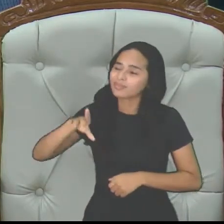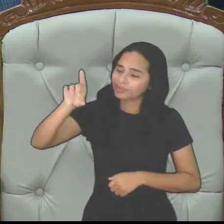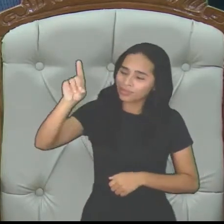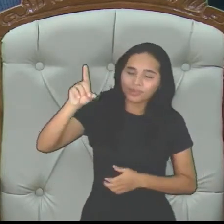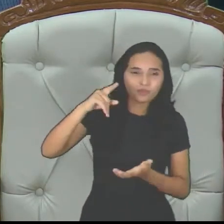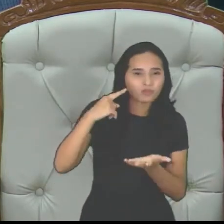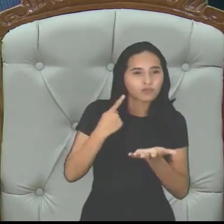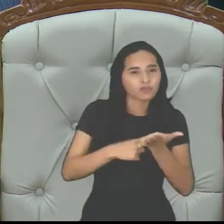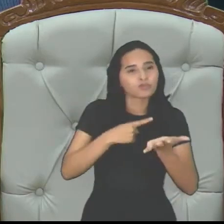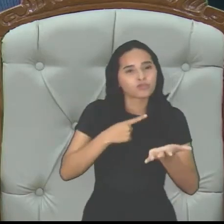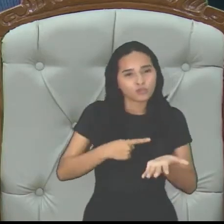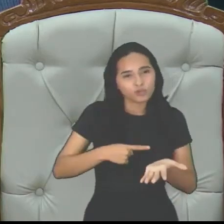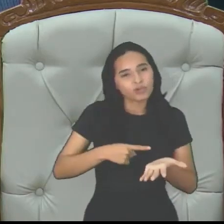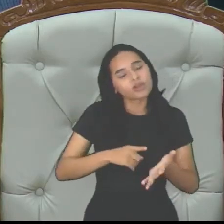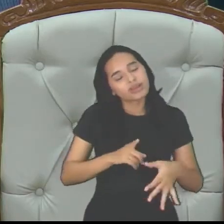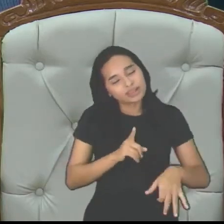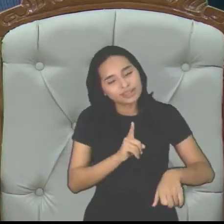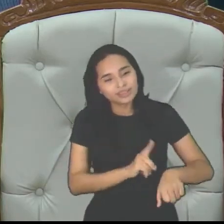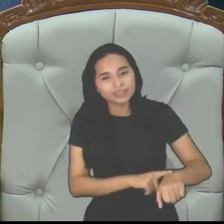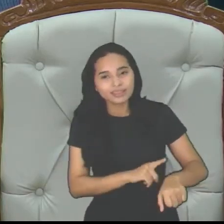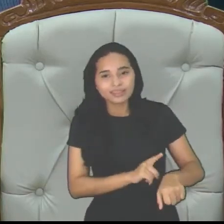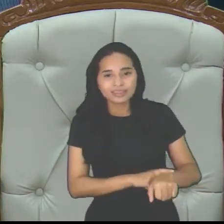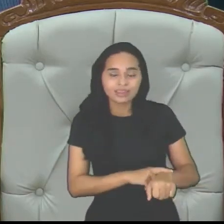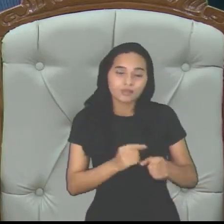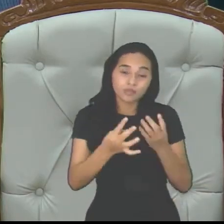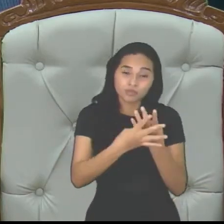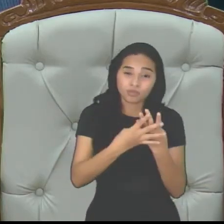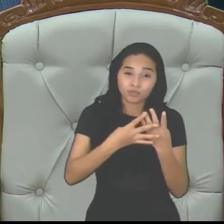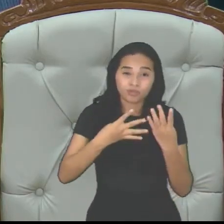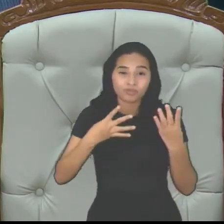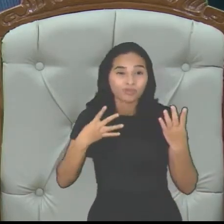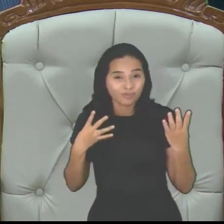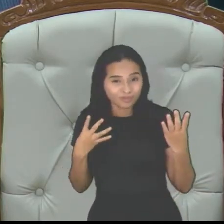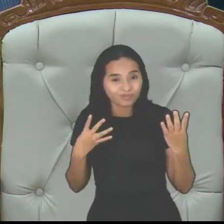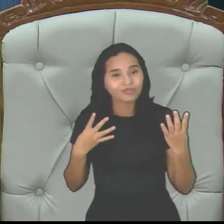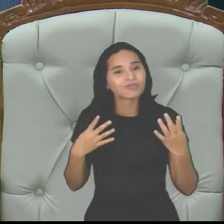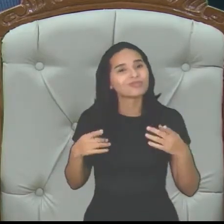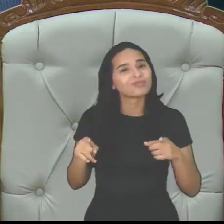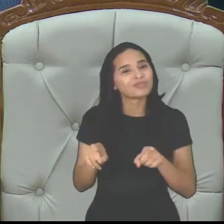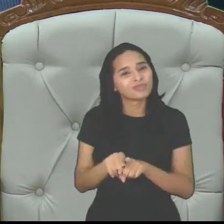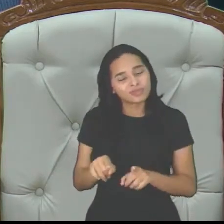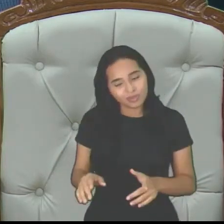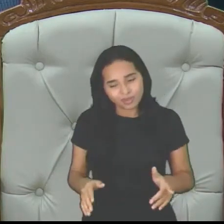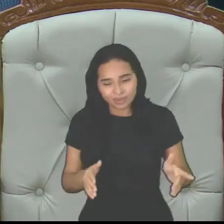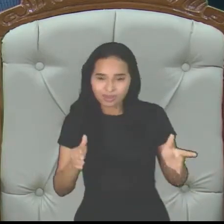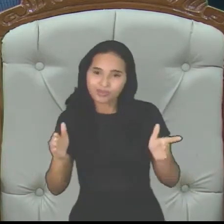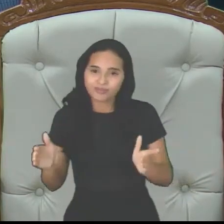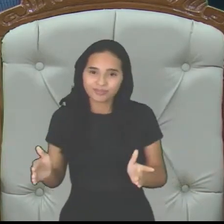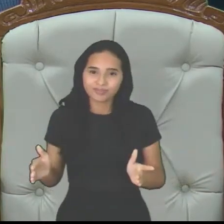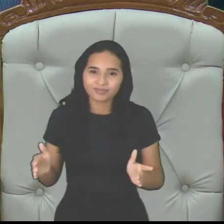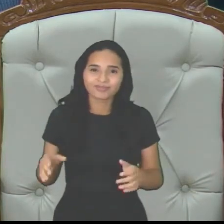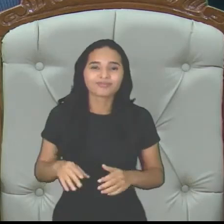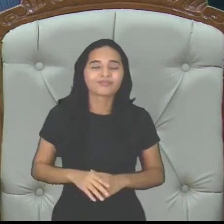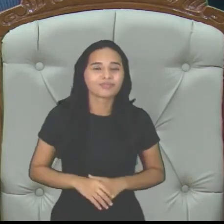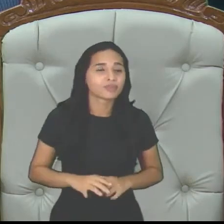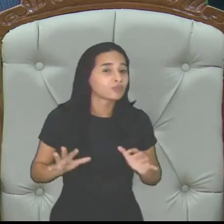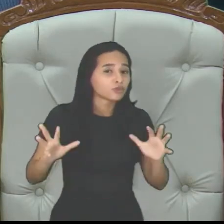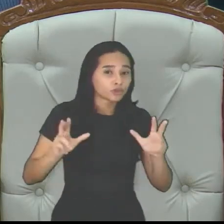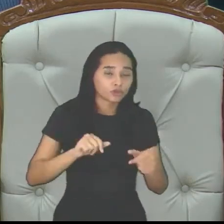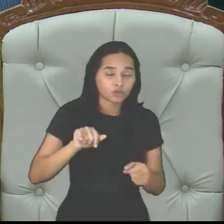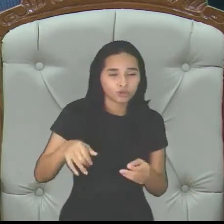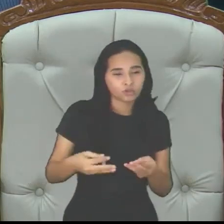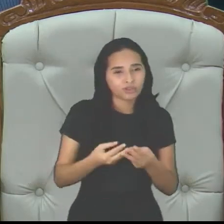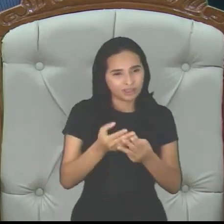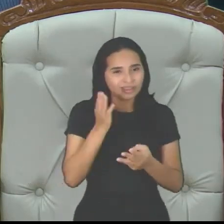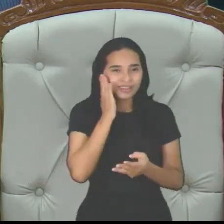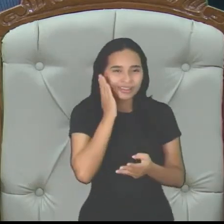estabeleceu tempos, estações e épocas, irmãos. E todo judeu sabia que